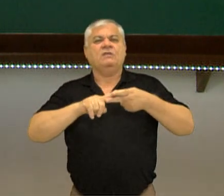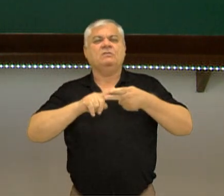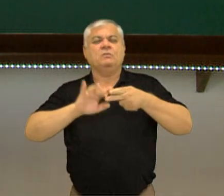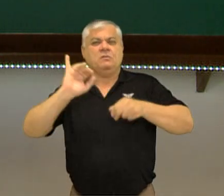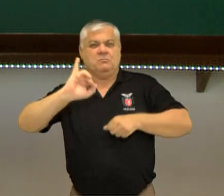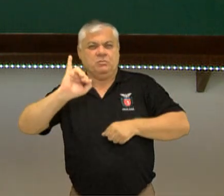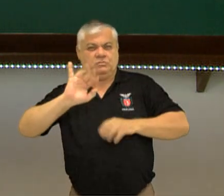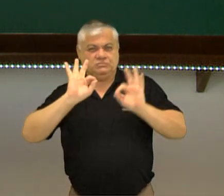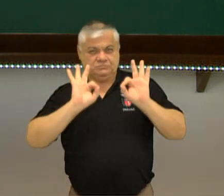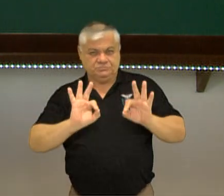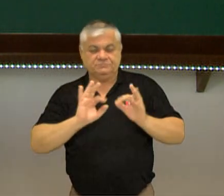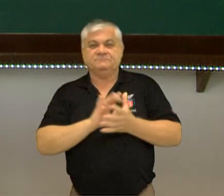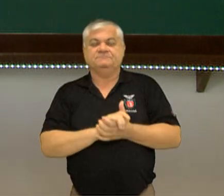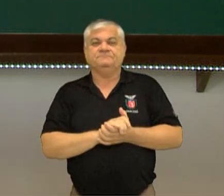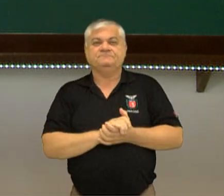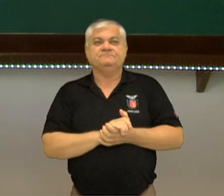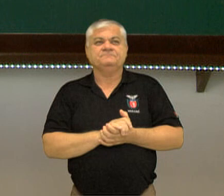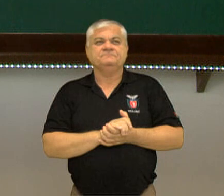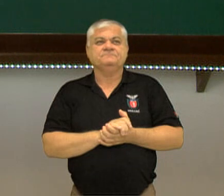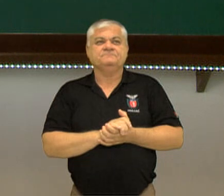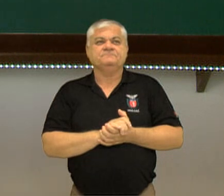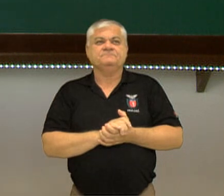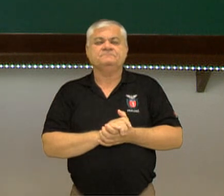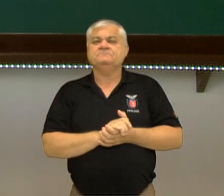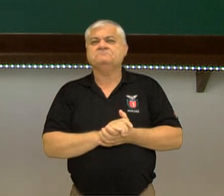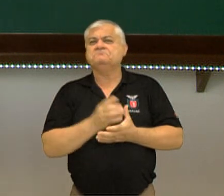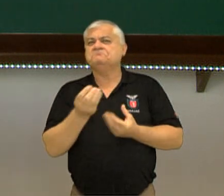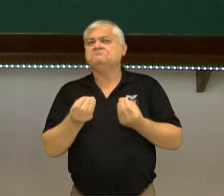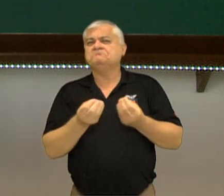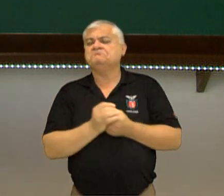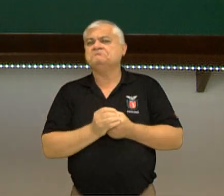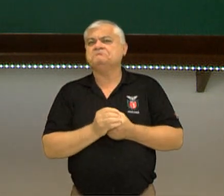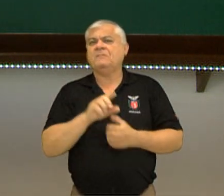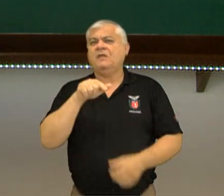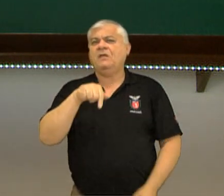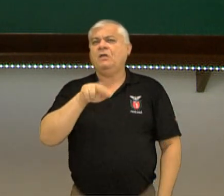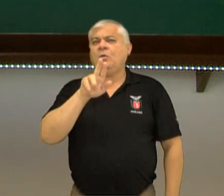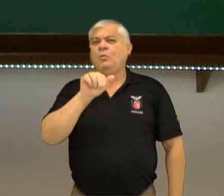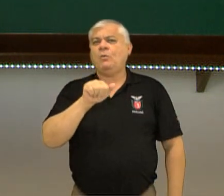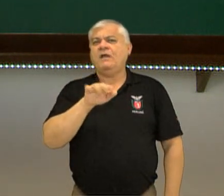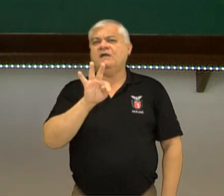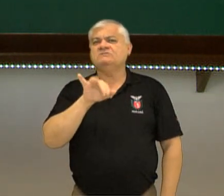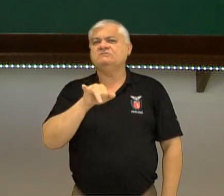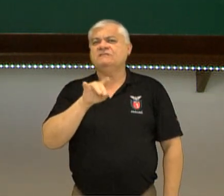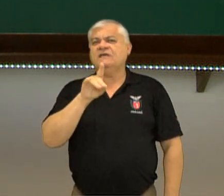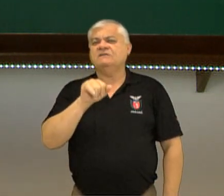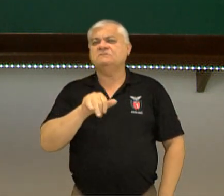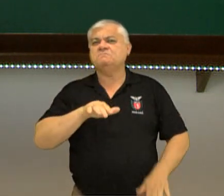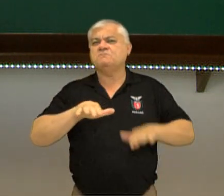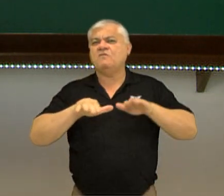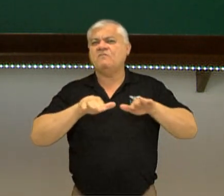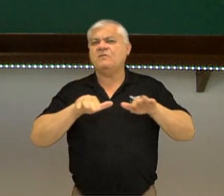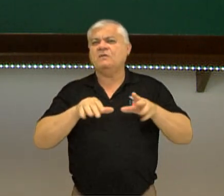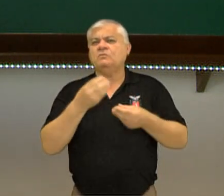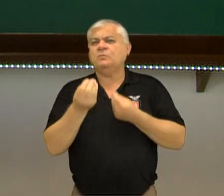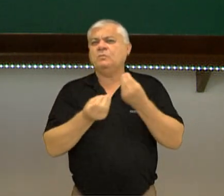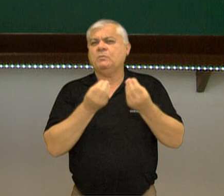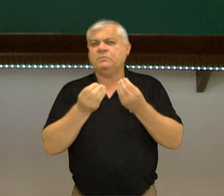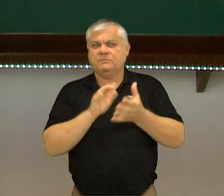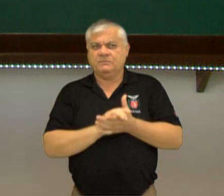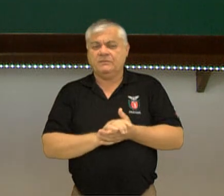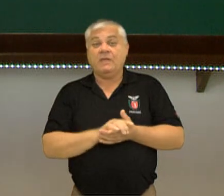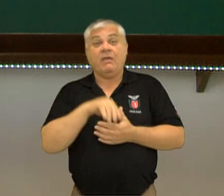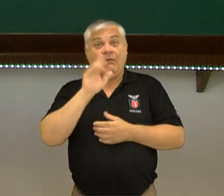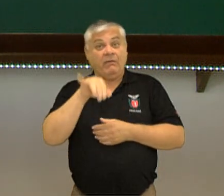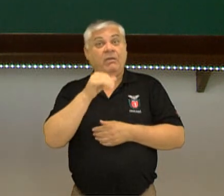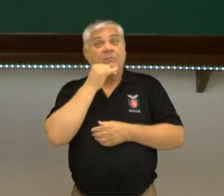impulso. Vem lá comigo! Queridos, vamos falar um pouquinho sobre a questão da quantidade de movimento, né? A quantidade de movimento, ela